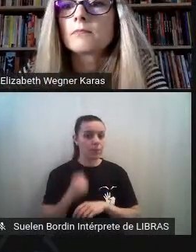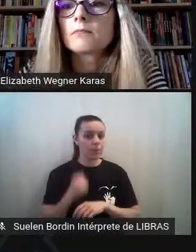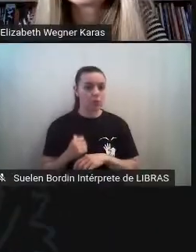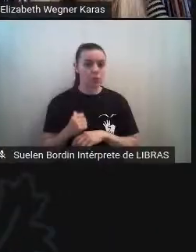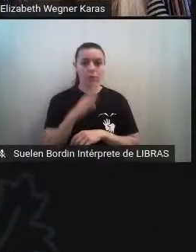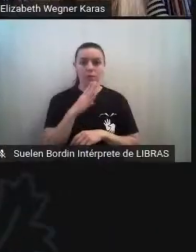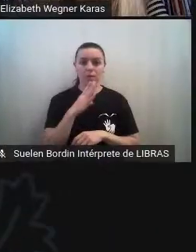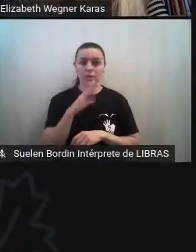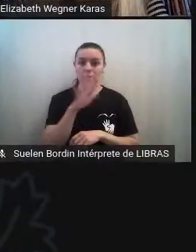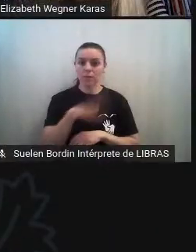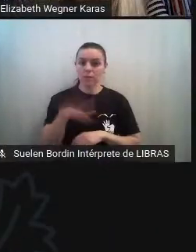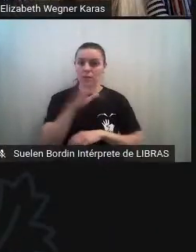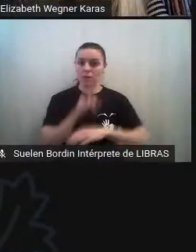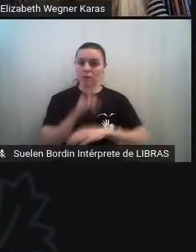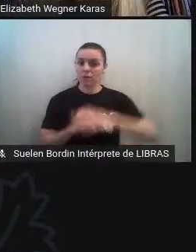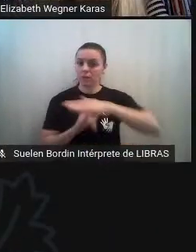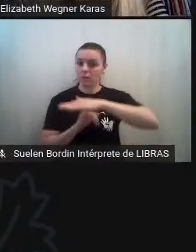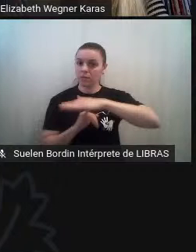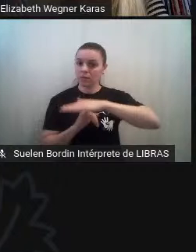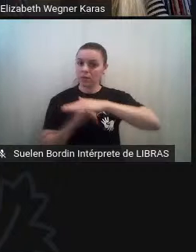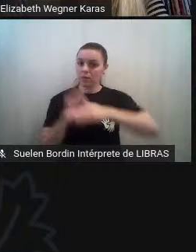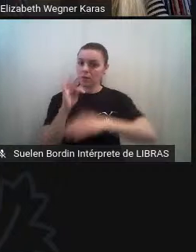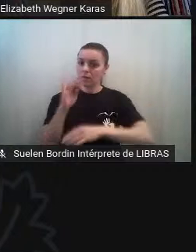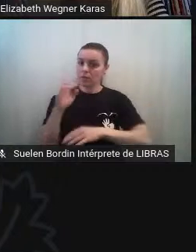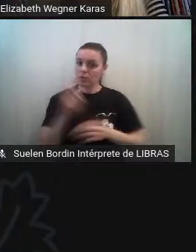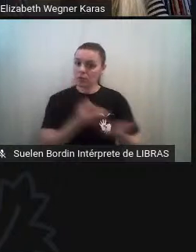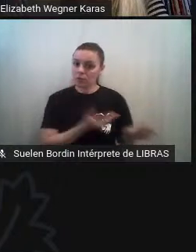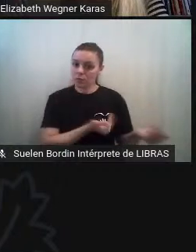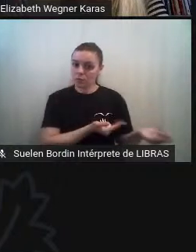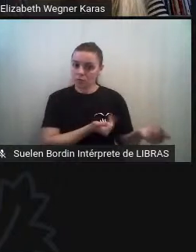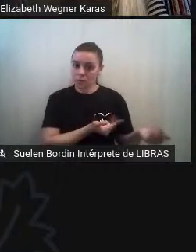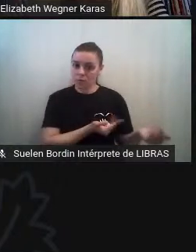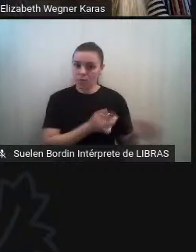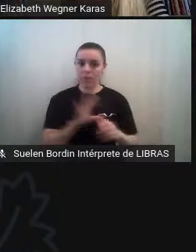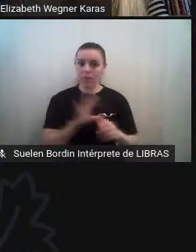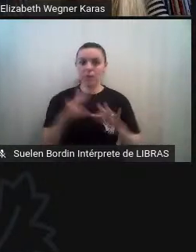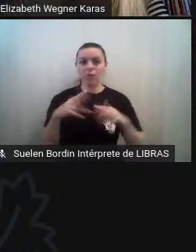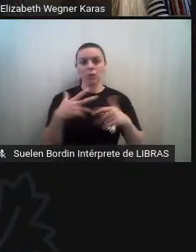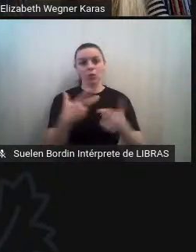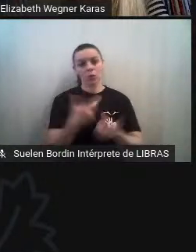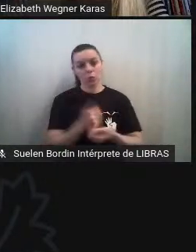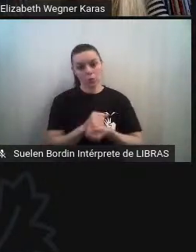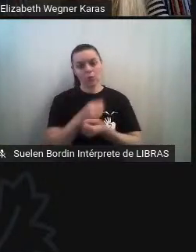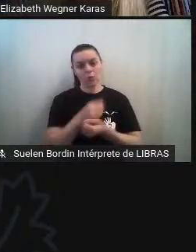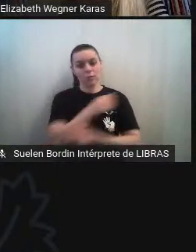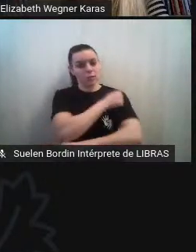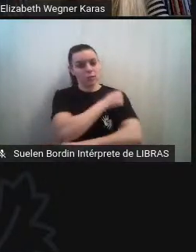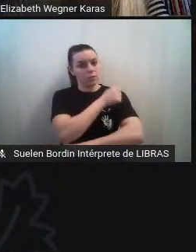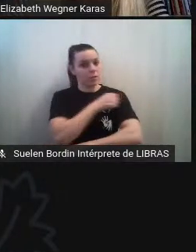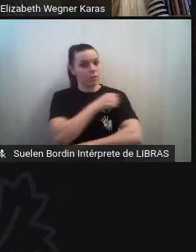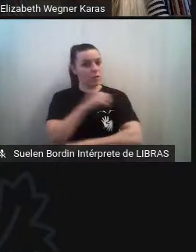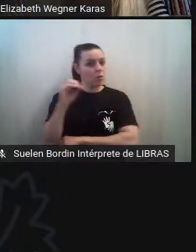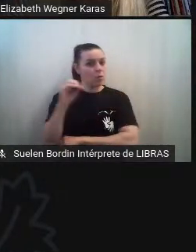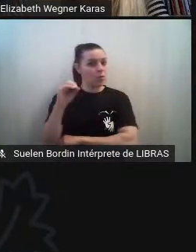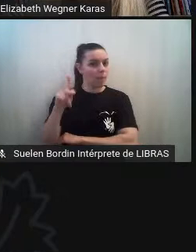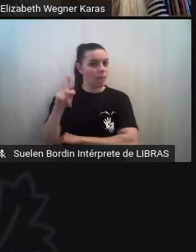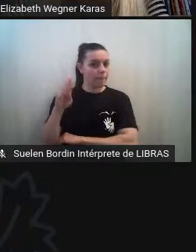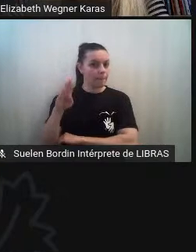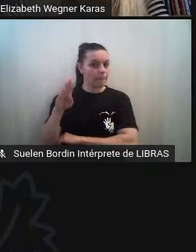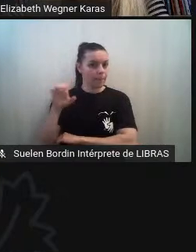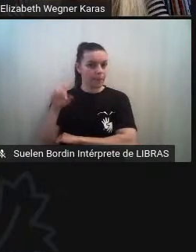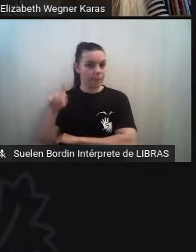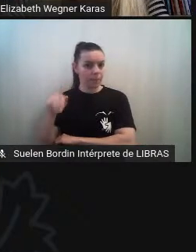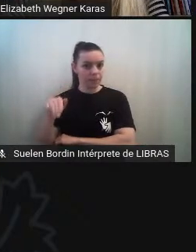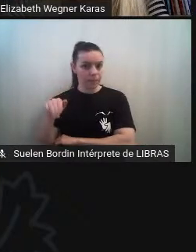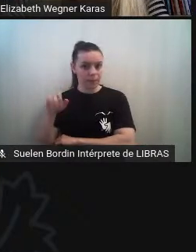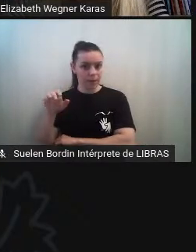dos institutos TIM, que ela é ofertada para todos os alunos da UBMEP, só que ela é ofertada via um sorteio,